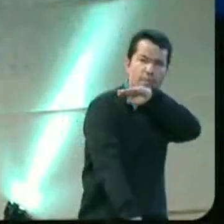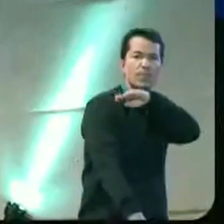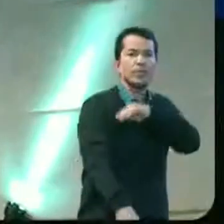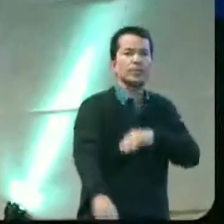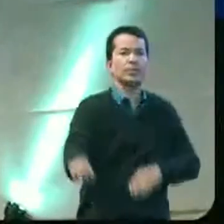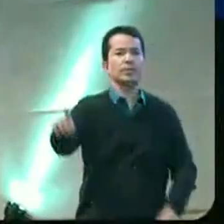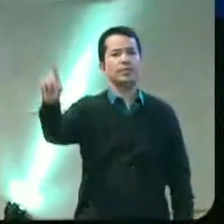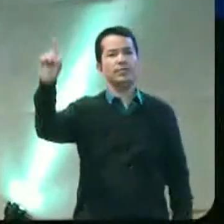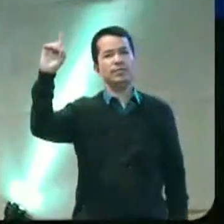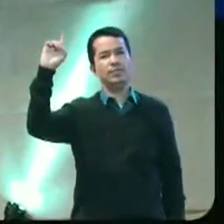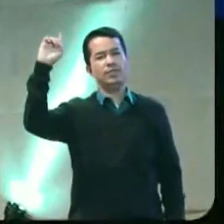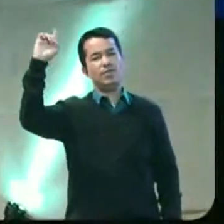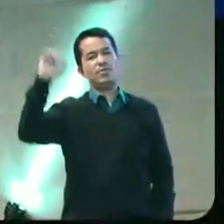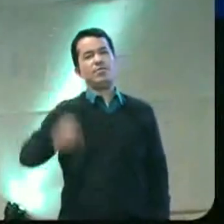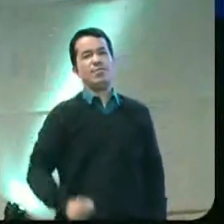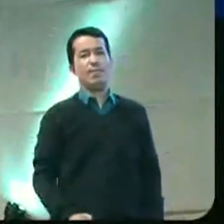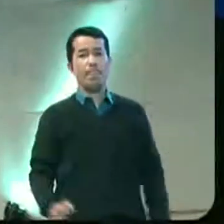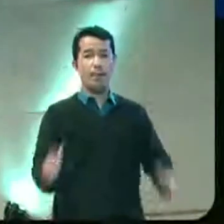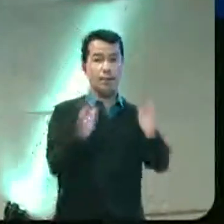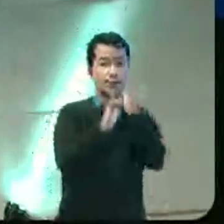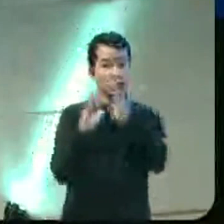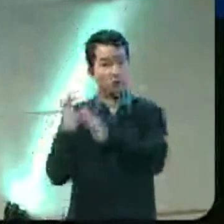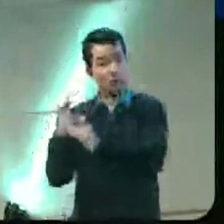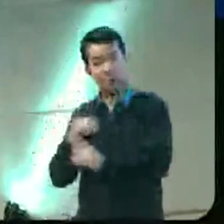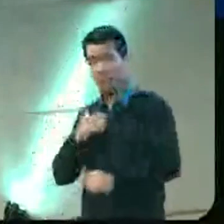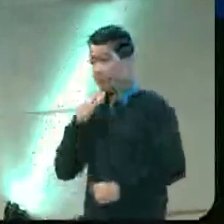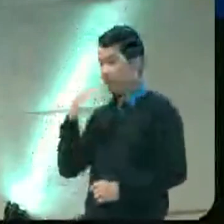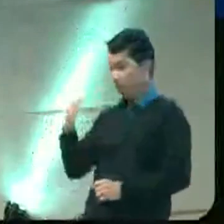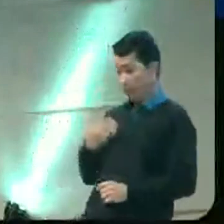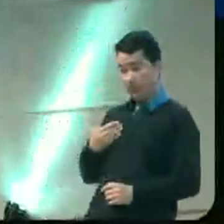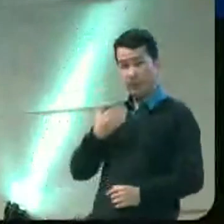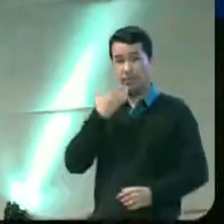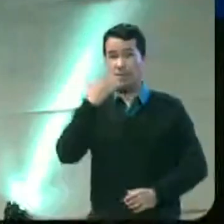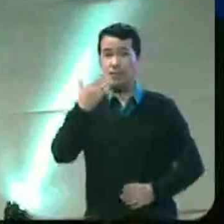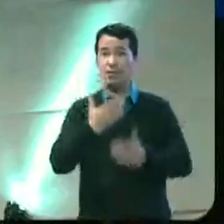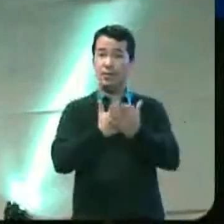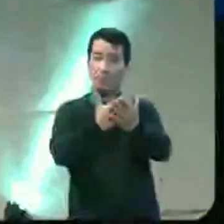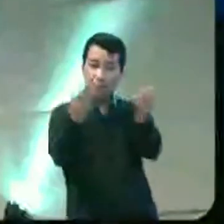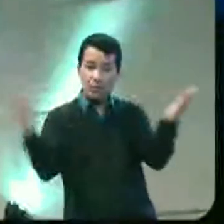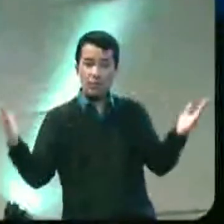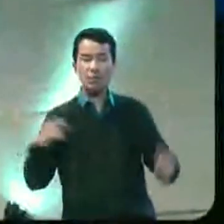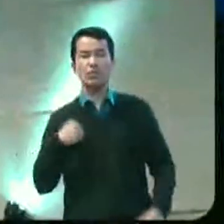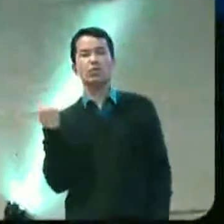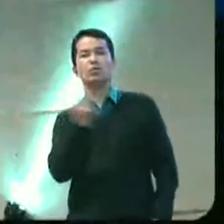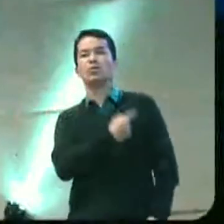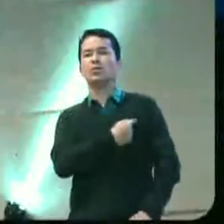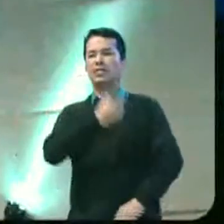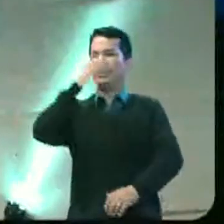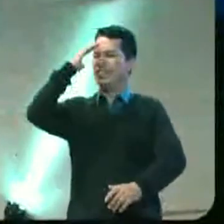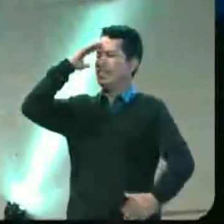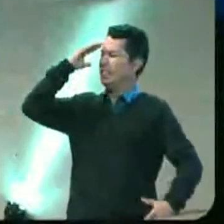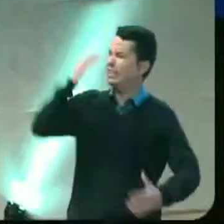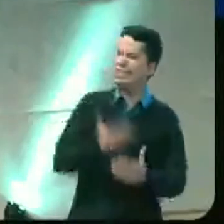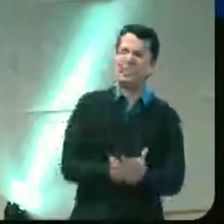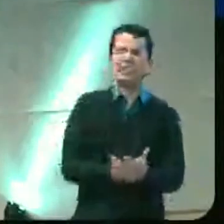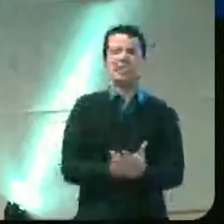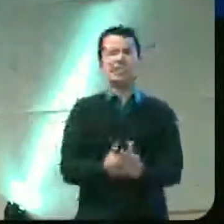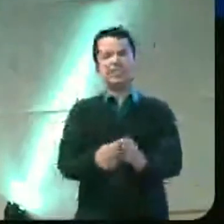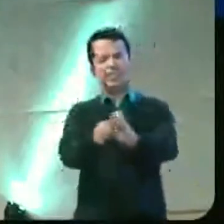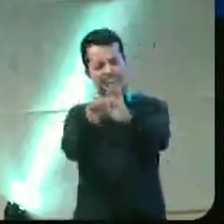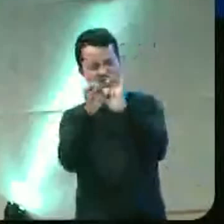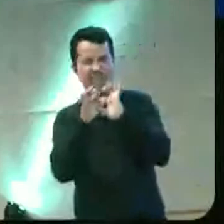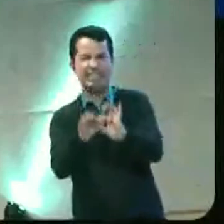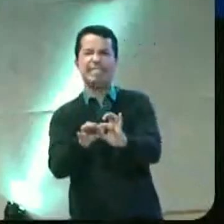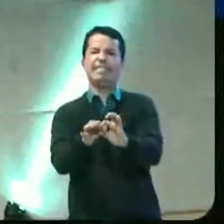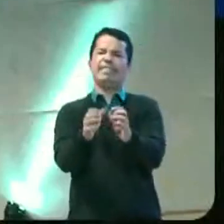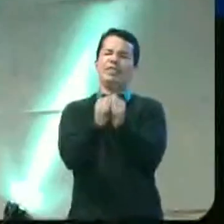Ele estava convidando aqueles discípulos a acreditarem, mesmo sem vê-lo